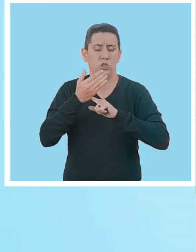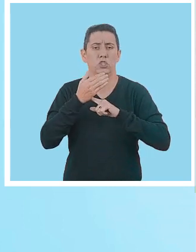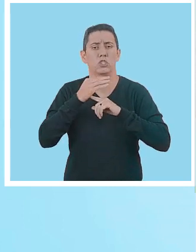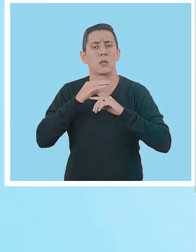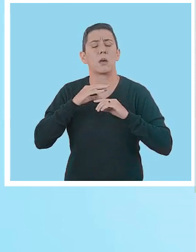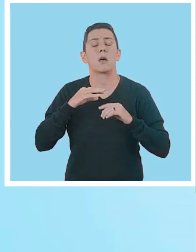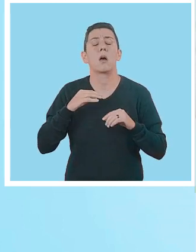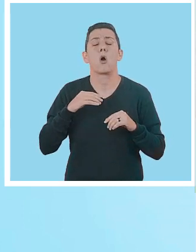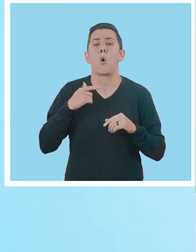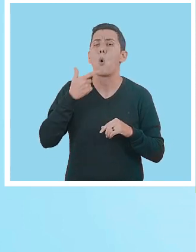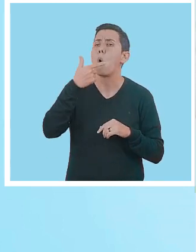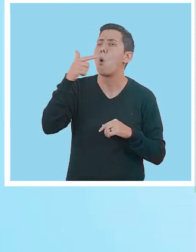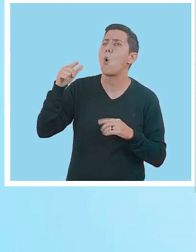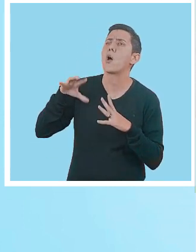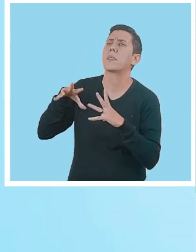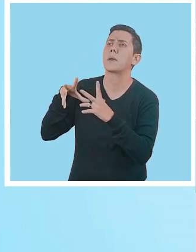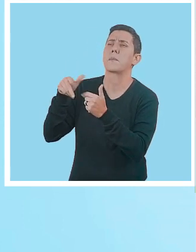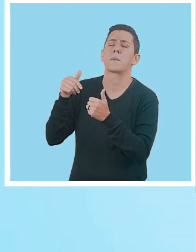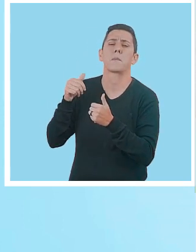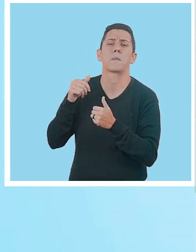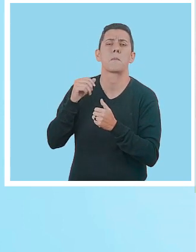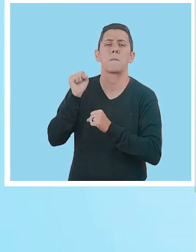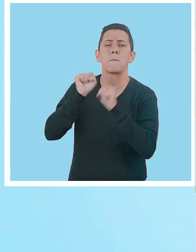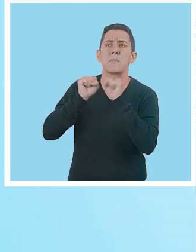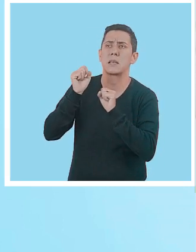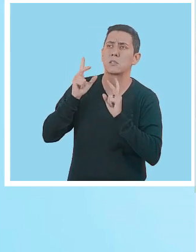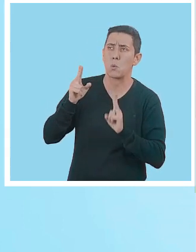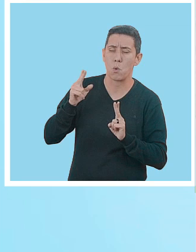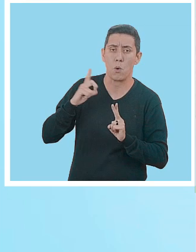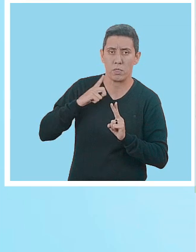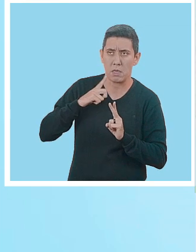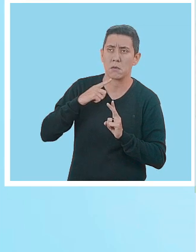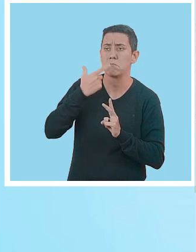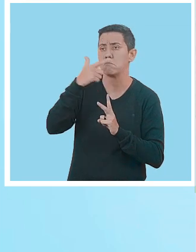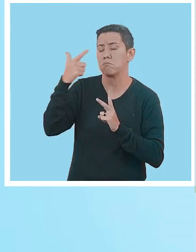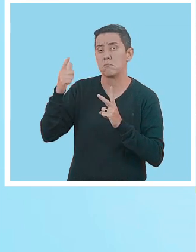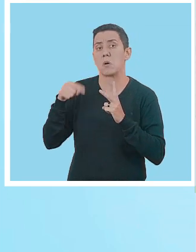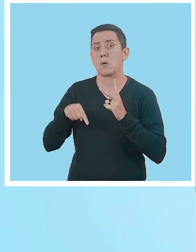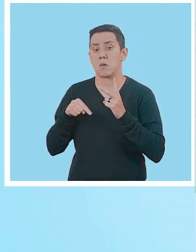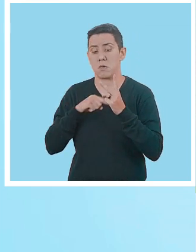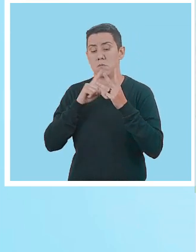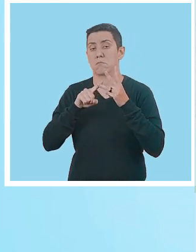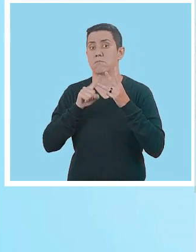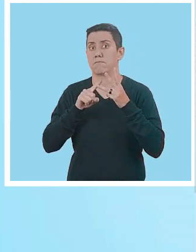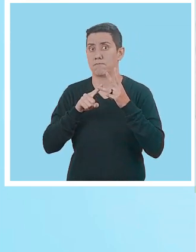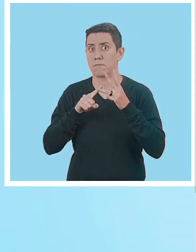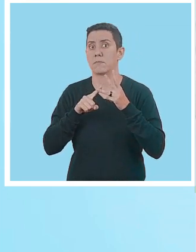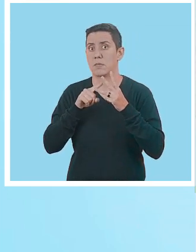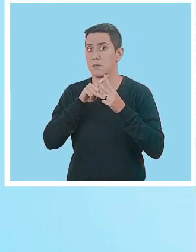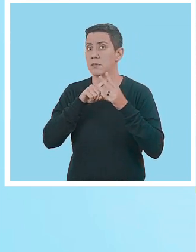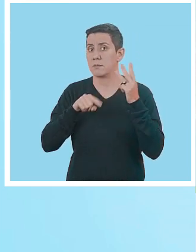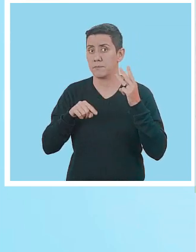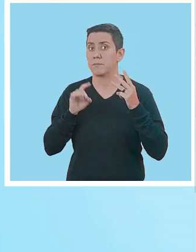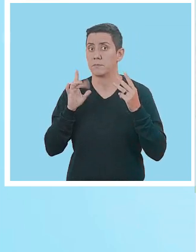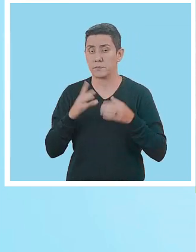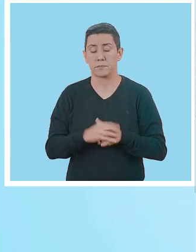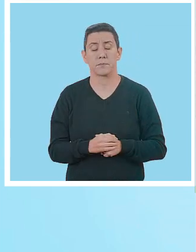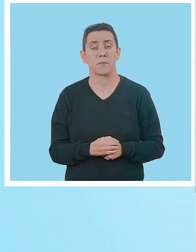no mundo tá alguns dados sobre a qual e é basicamente